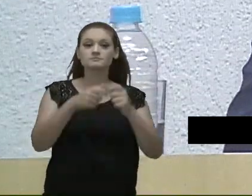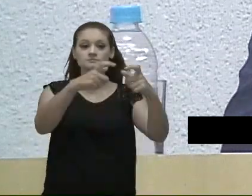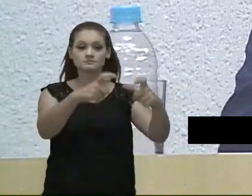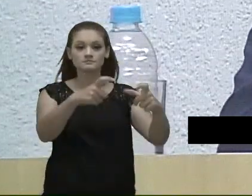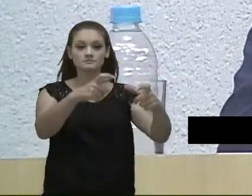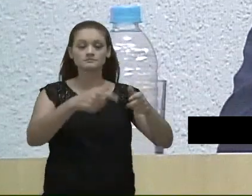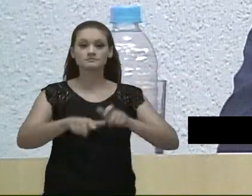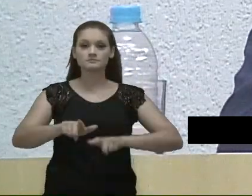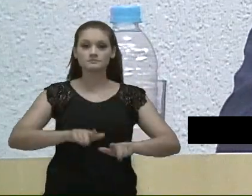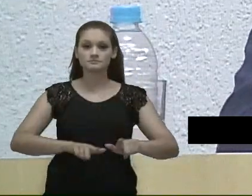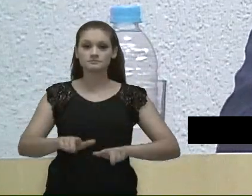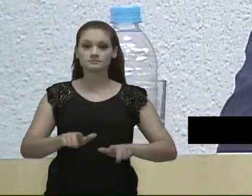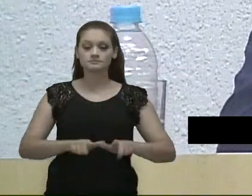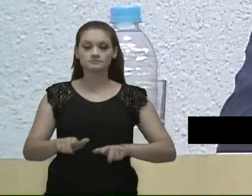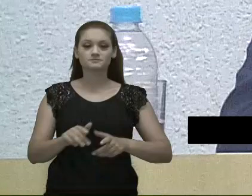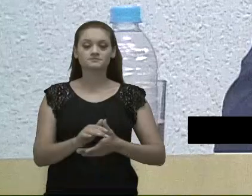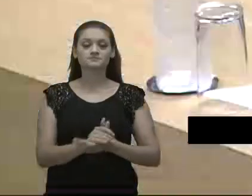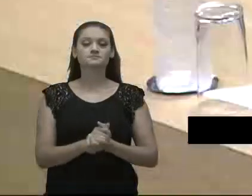de trabalho?